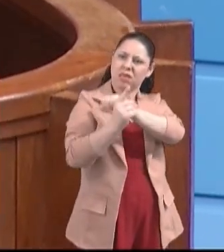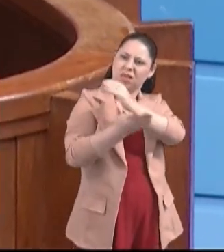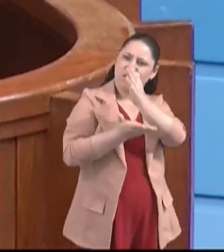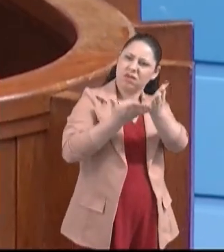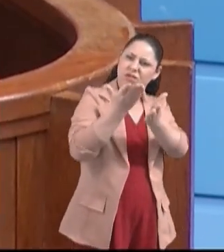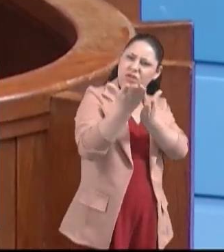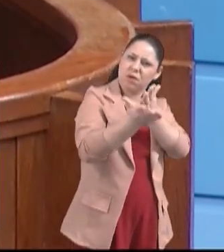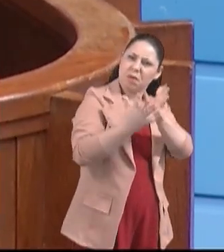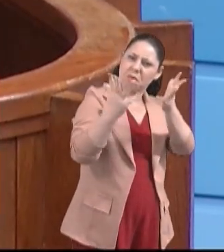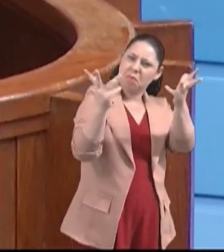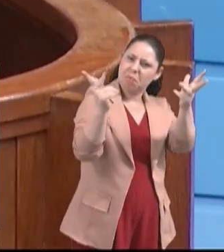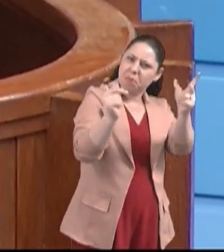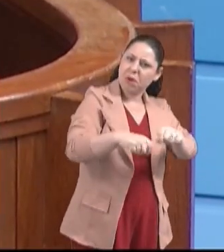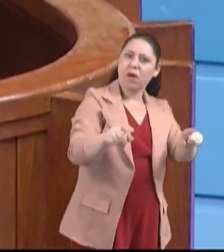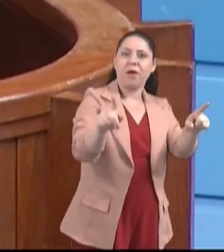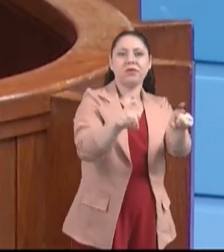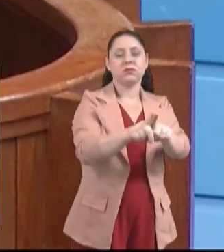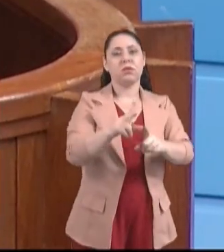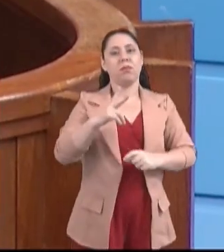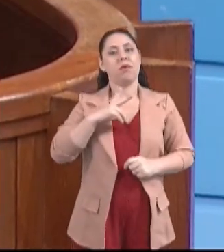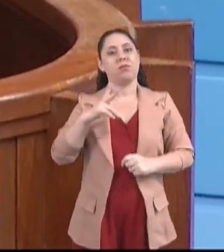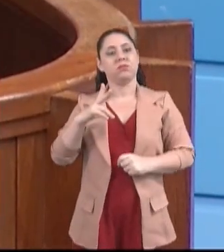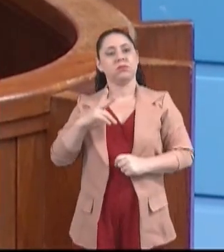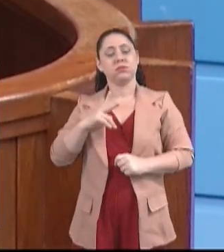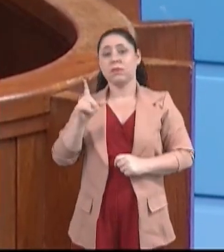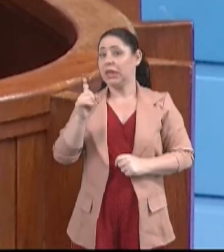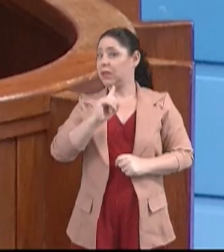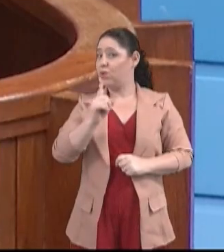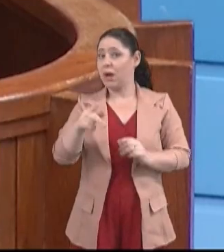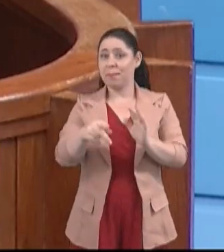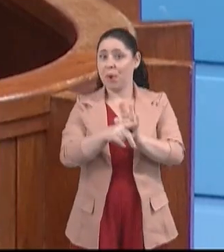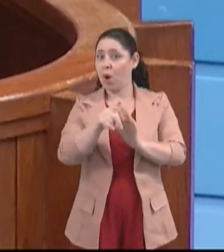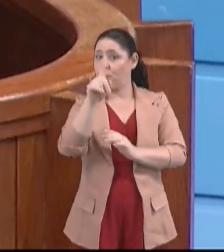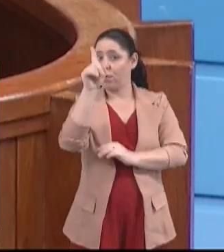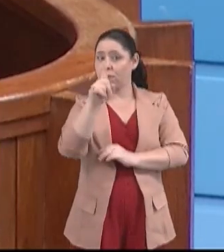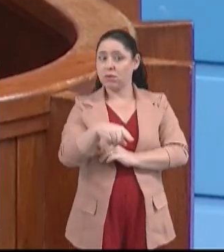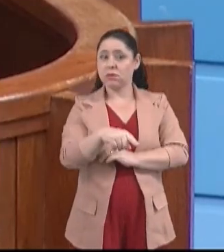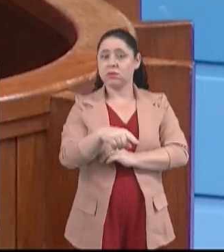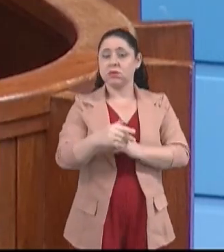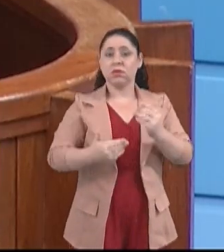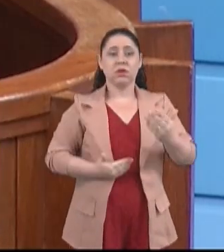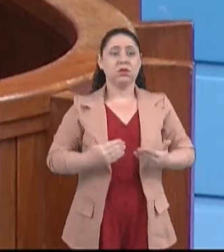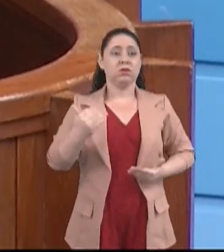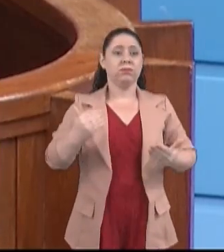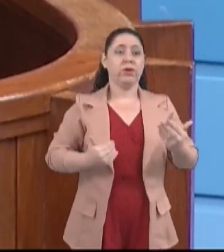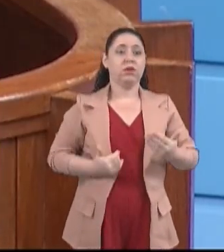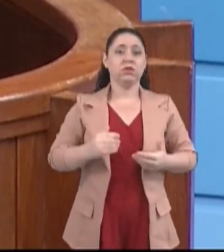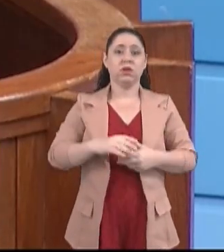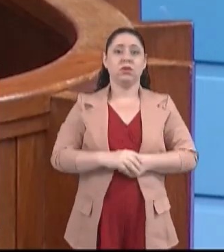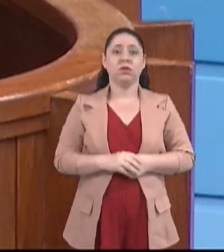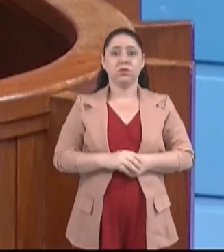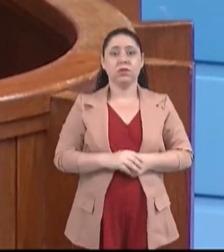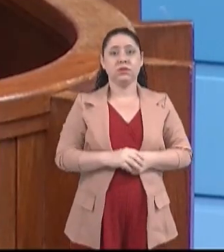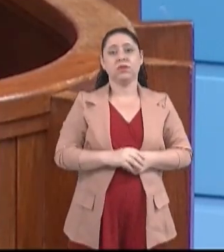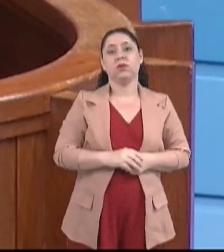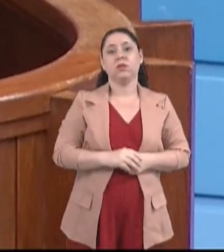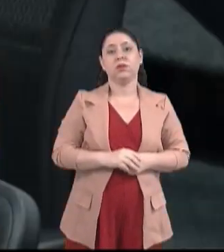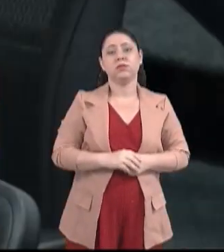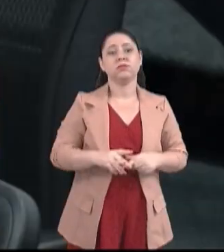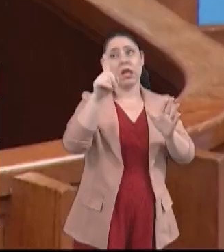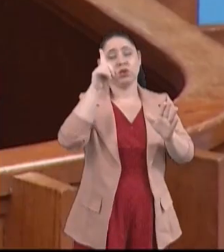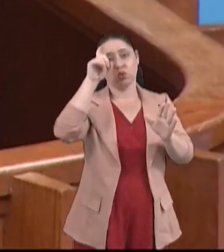atendido muitas coisas particulares que não é de funcionário da CACEMES, por exemplo,